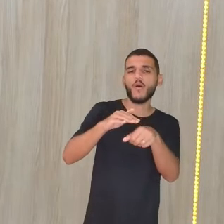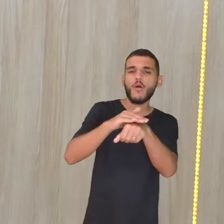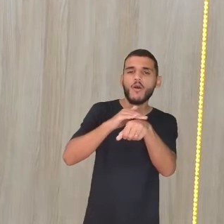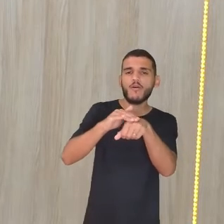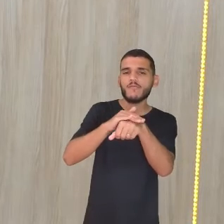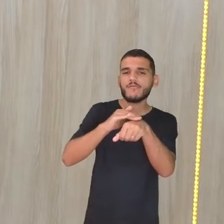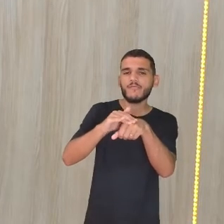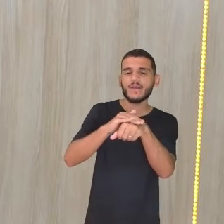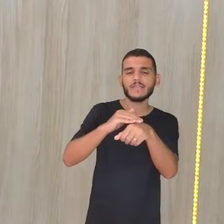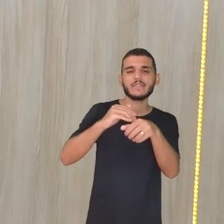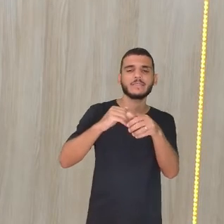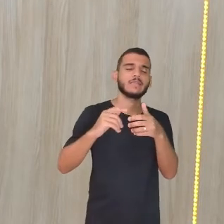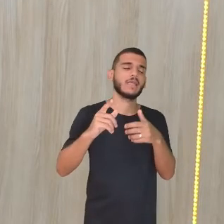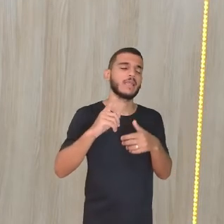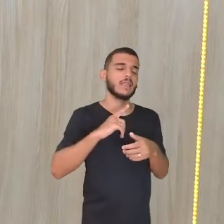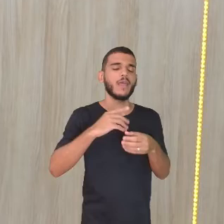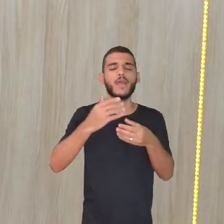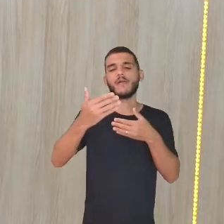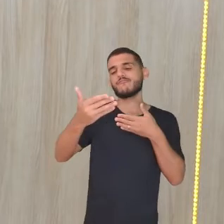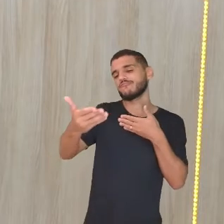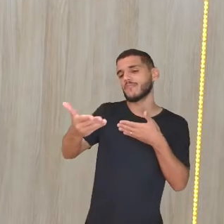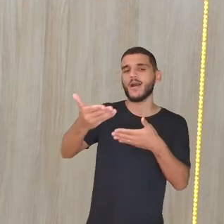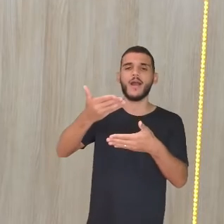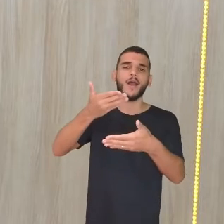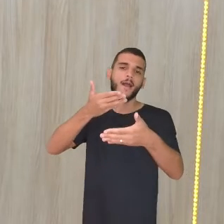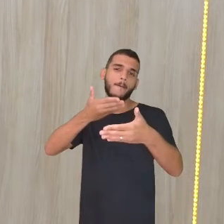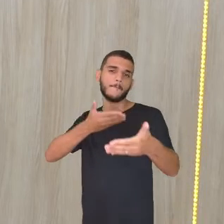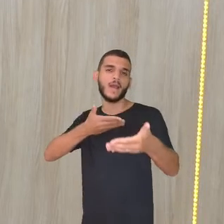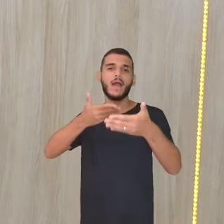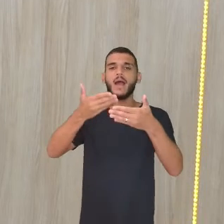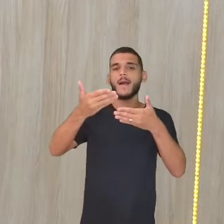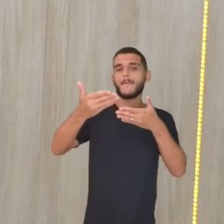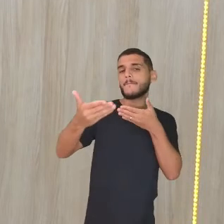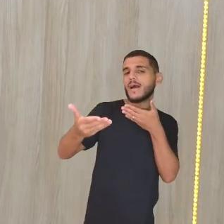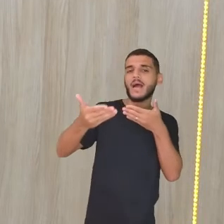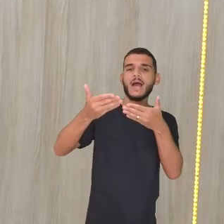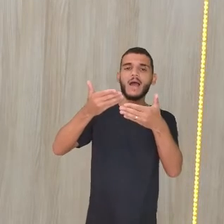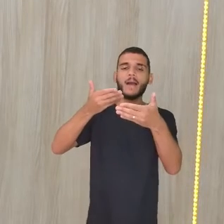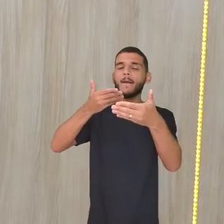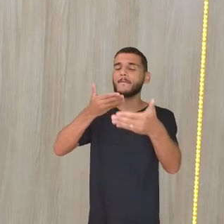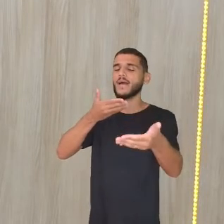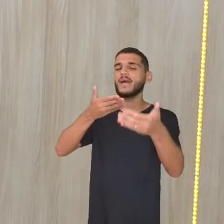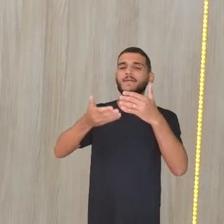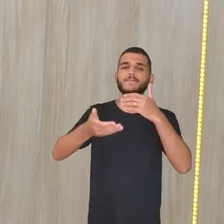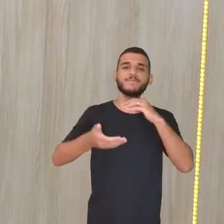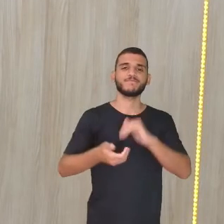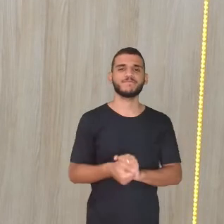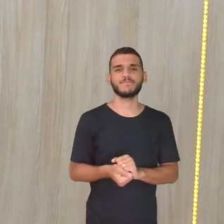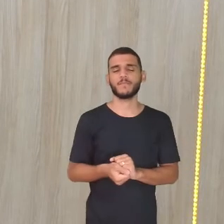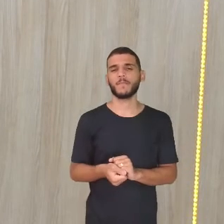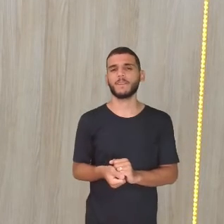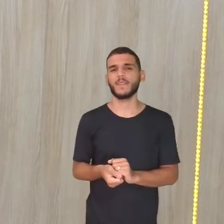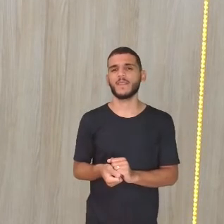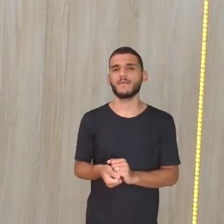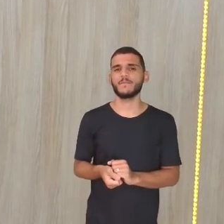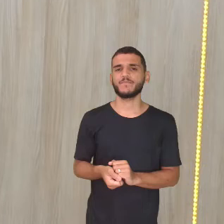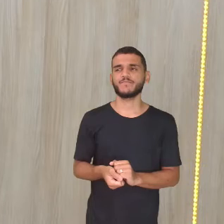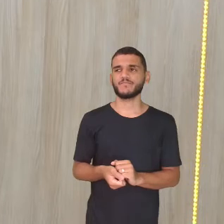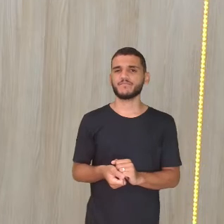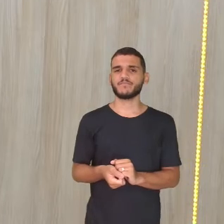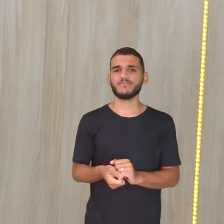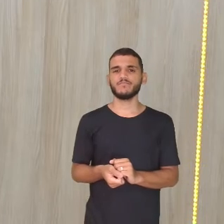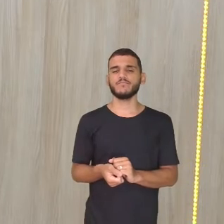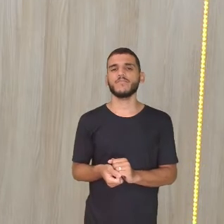uma linguagem dialógica, né? Eles estavam ali dialogando, né? Falando sobre algo que